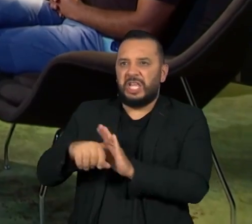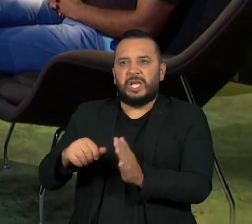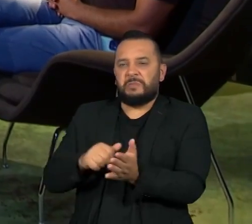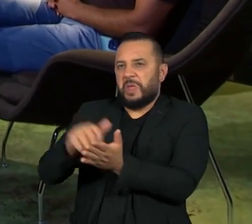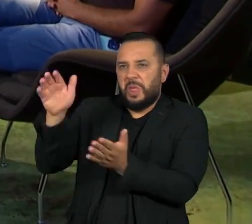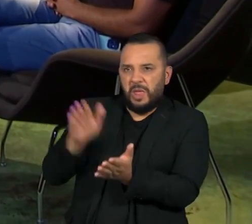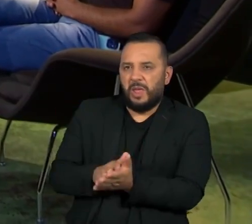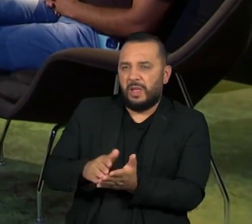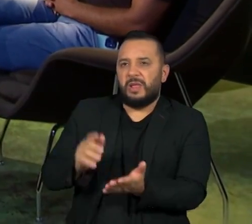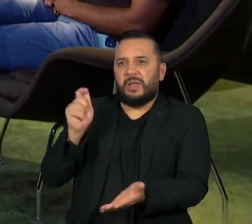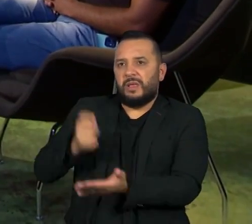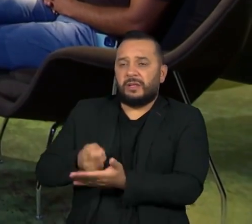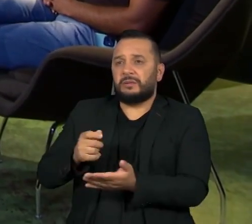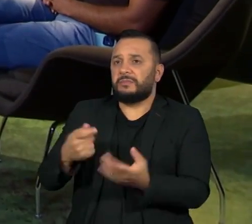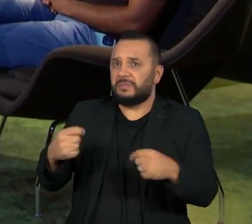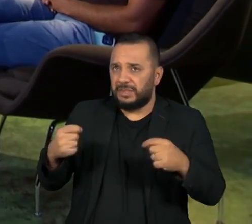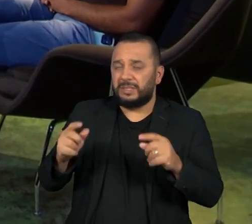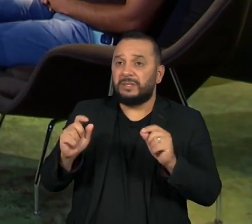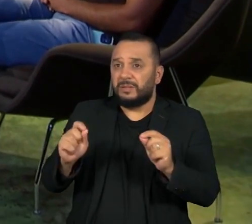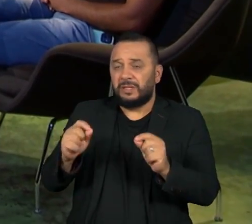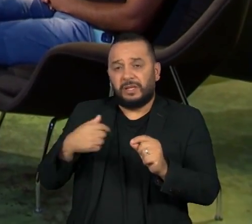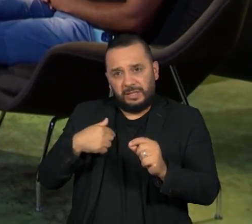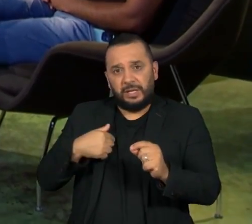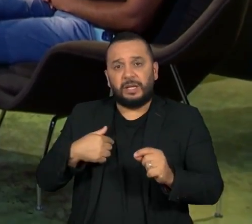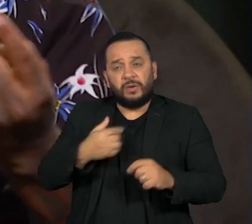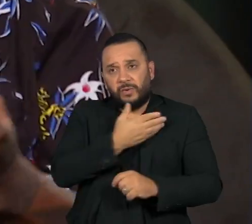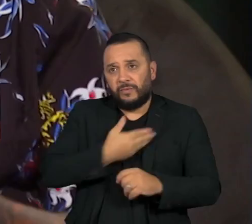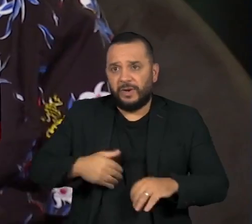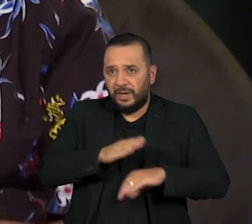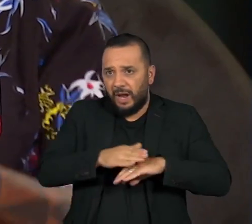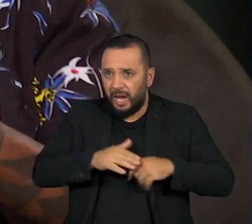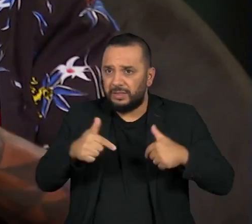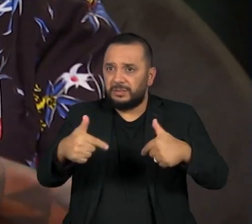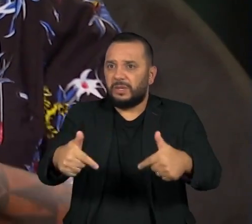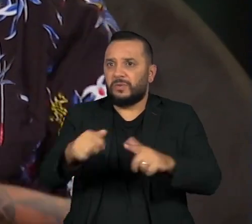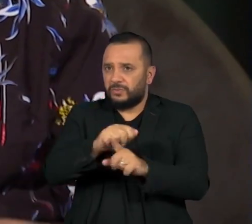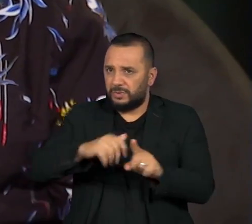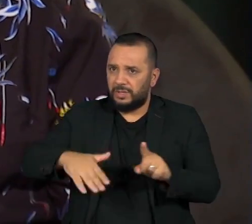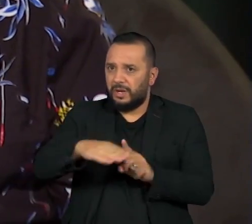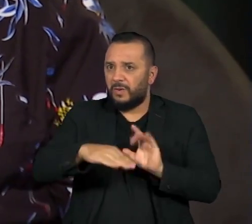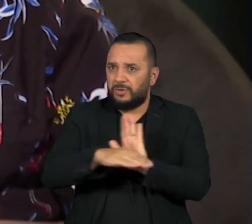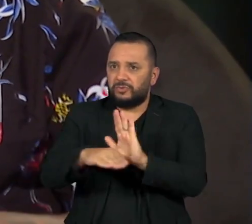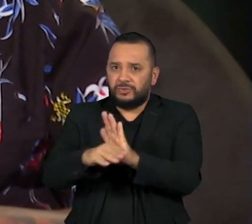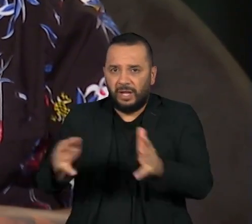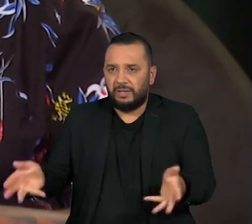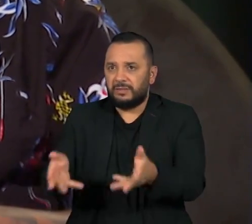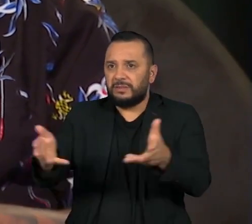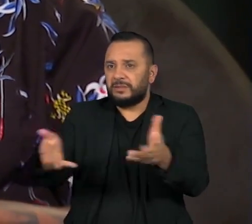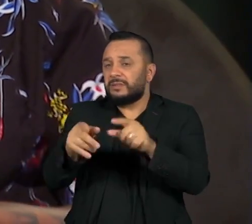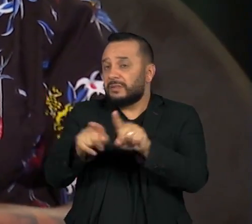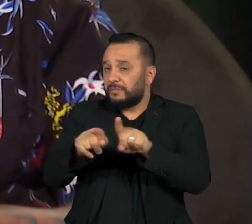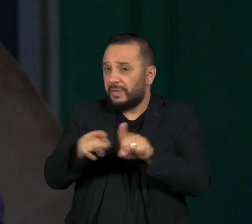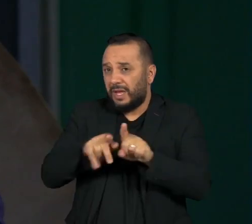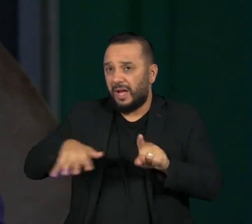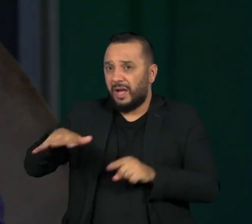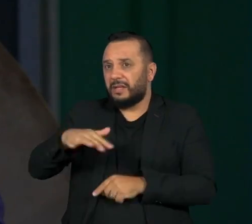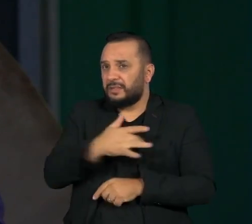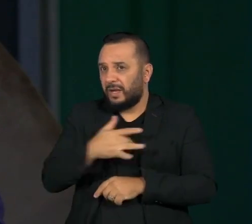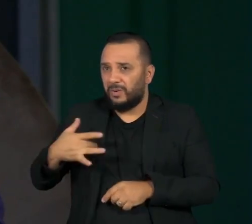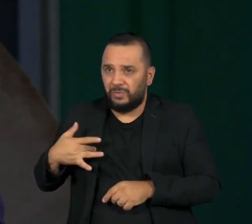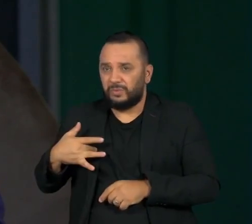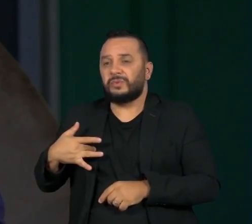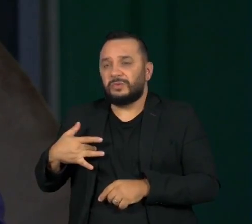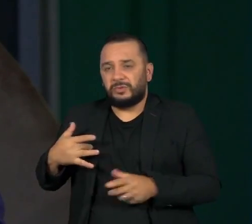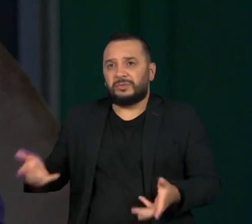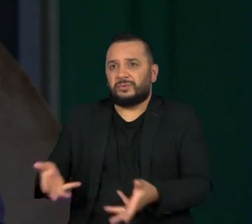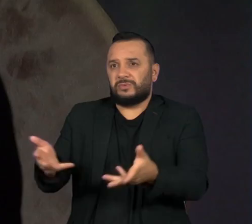trazer esse debate na chave de política pública como assistência social, como uma questão de saúde, alguma